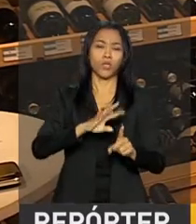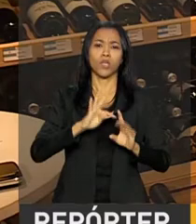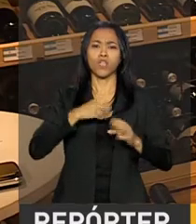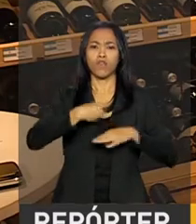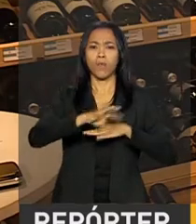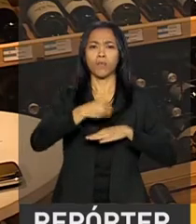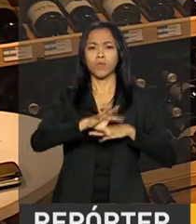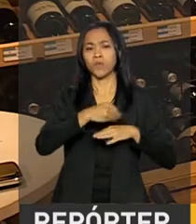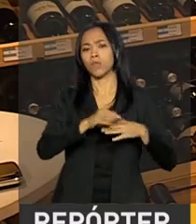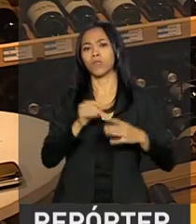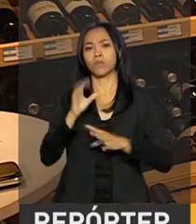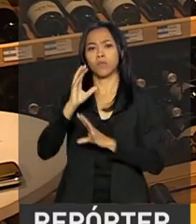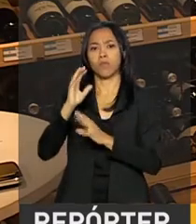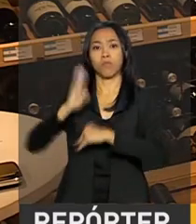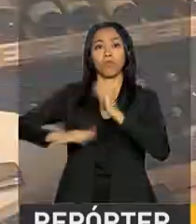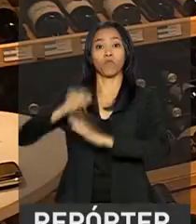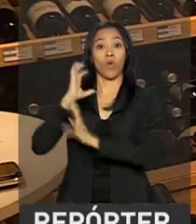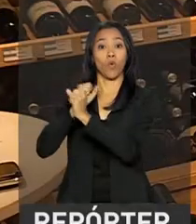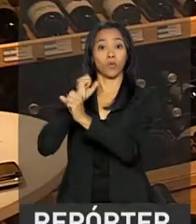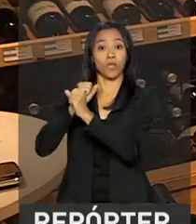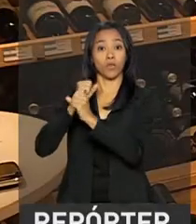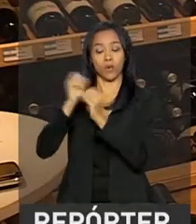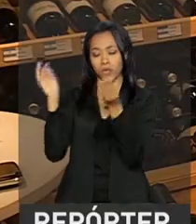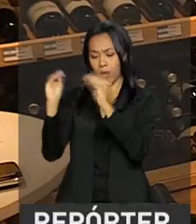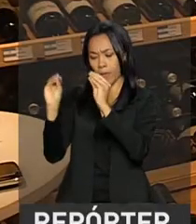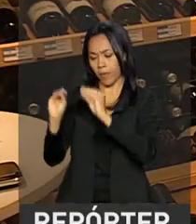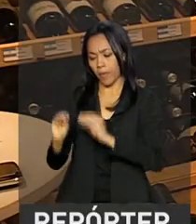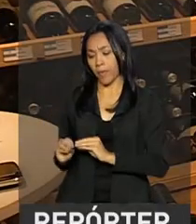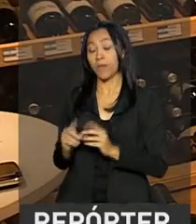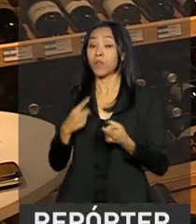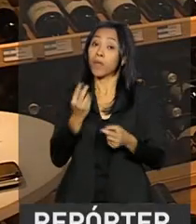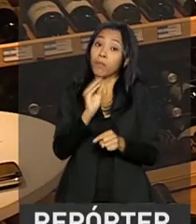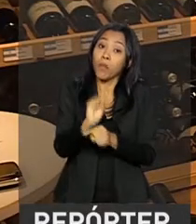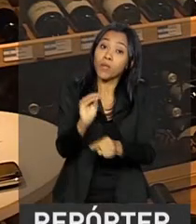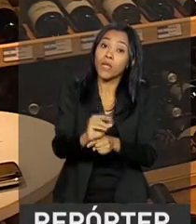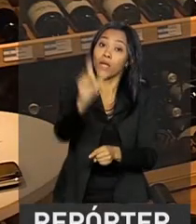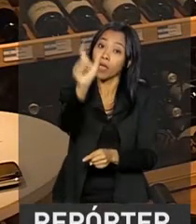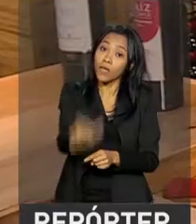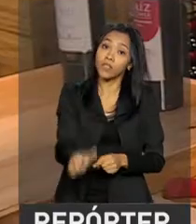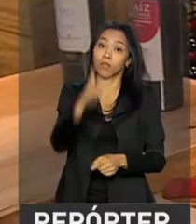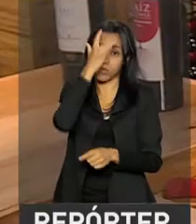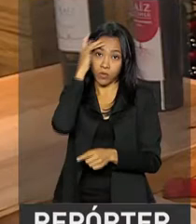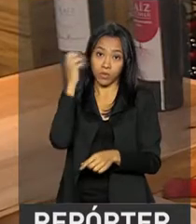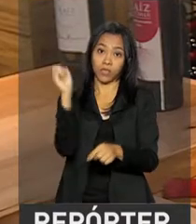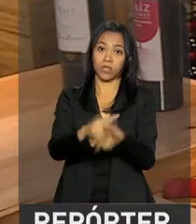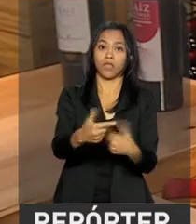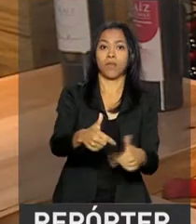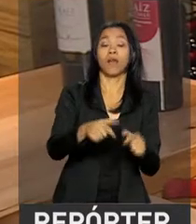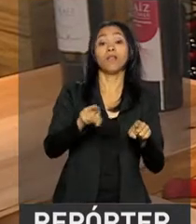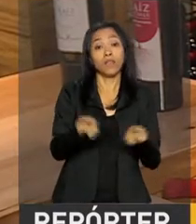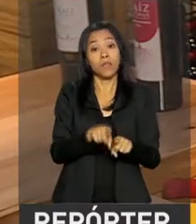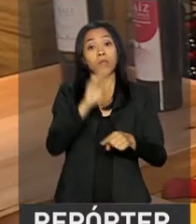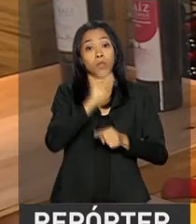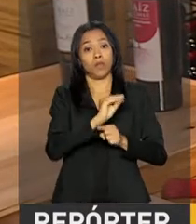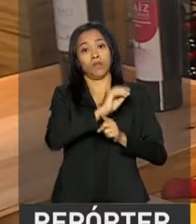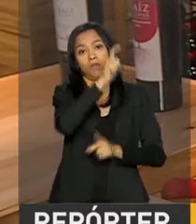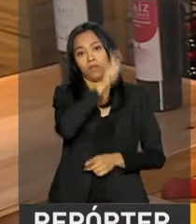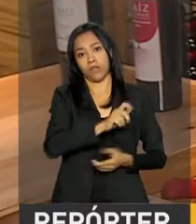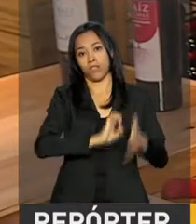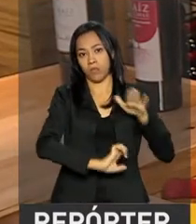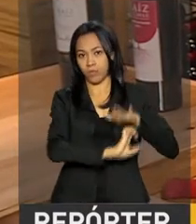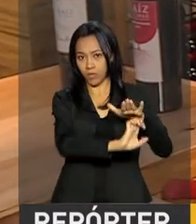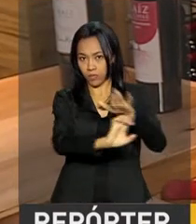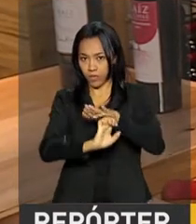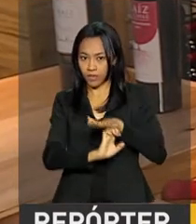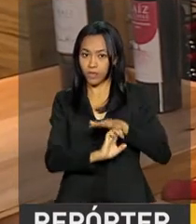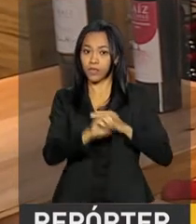contador e eles preenchem para a gente. Protege tanto o funcionário como a empresa. A RAIS é a principal fonte sobre